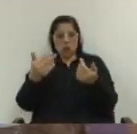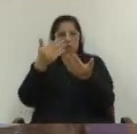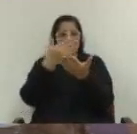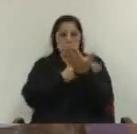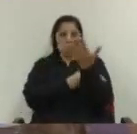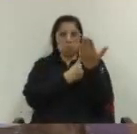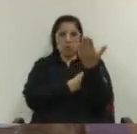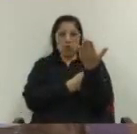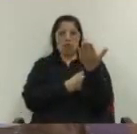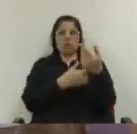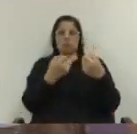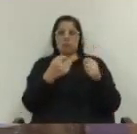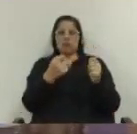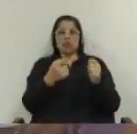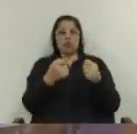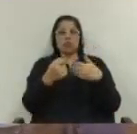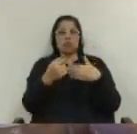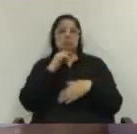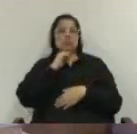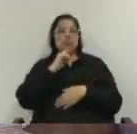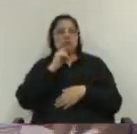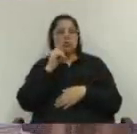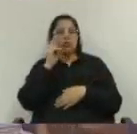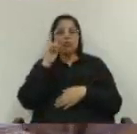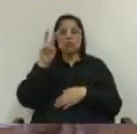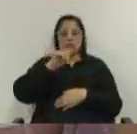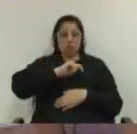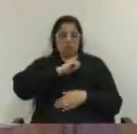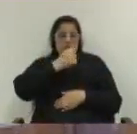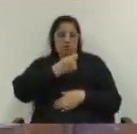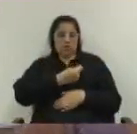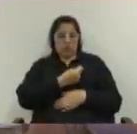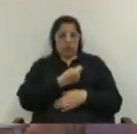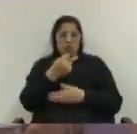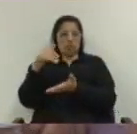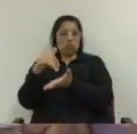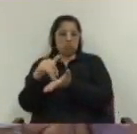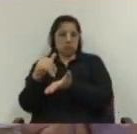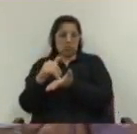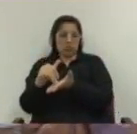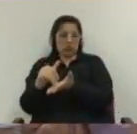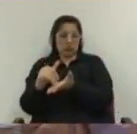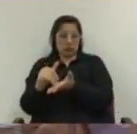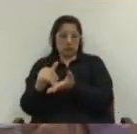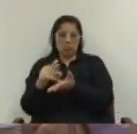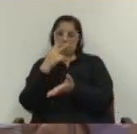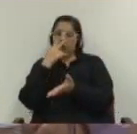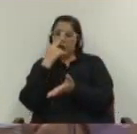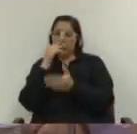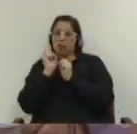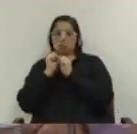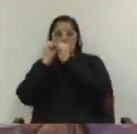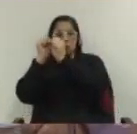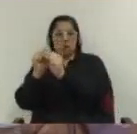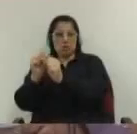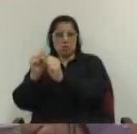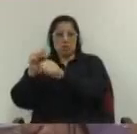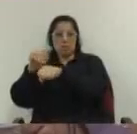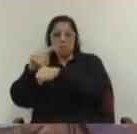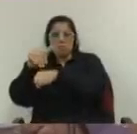assessores, fiscalize o que é feito por seus secretários, dando-lhes, assim, poderes excepcionais, o